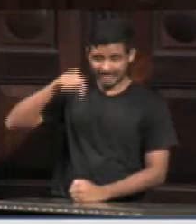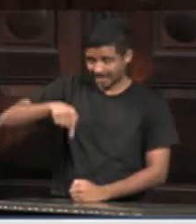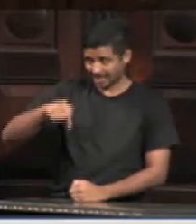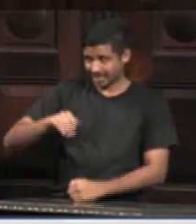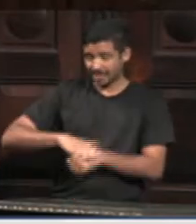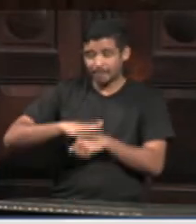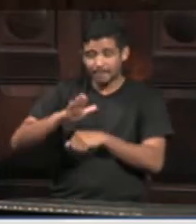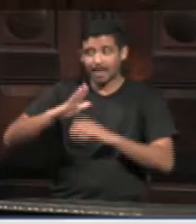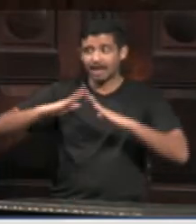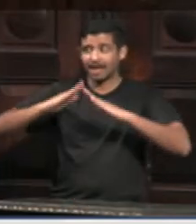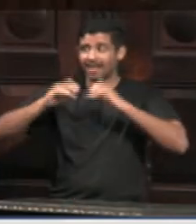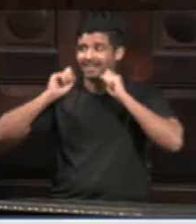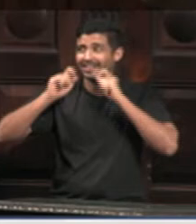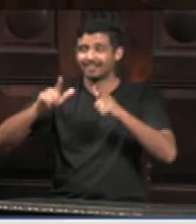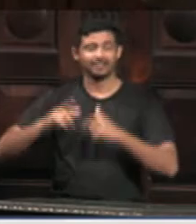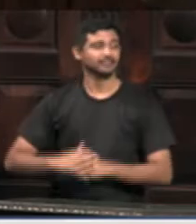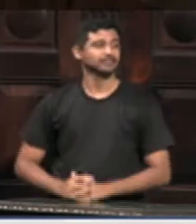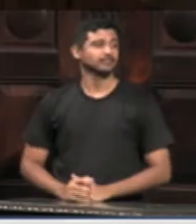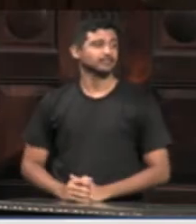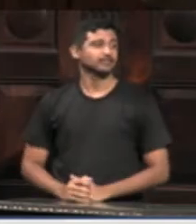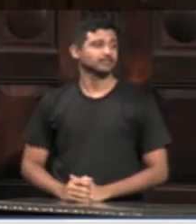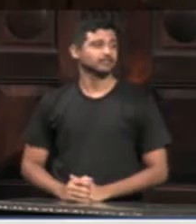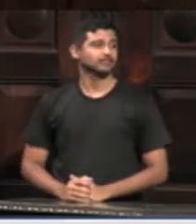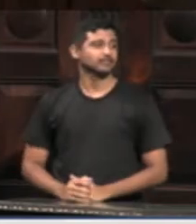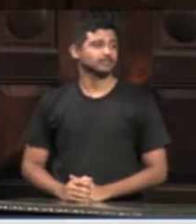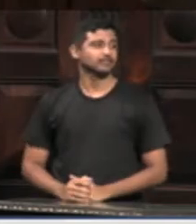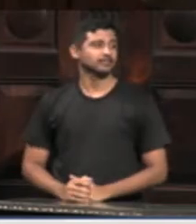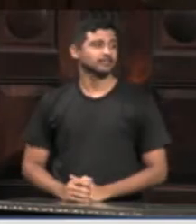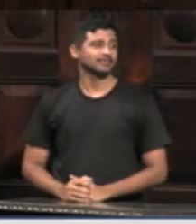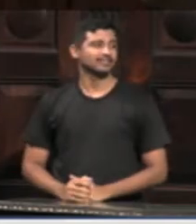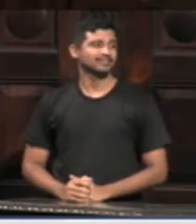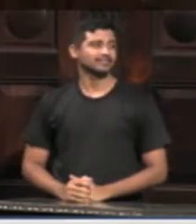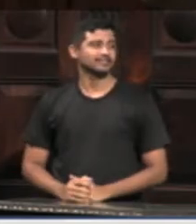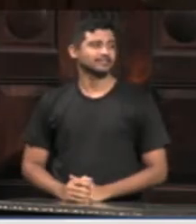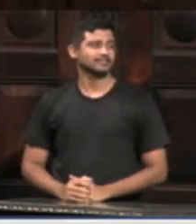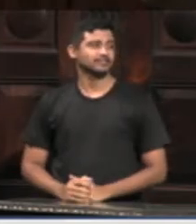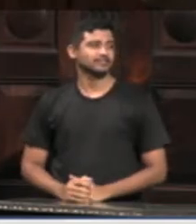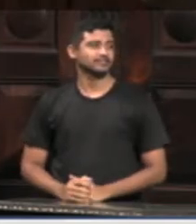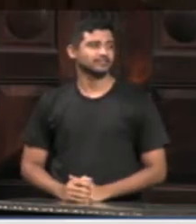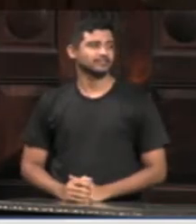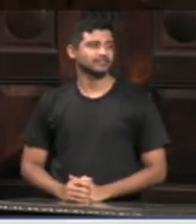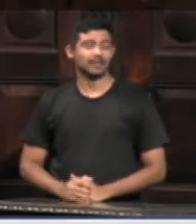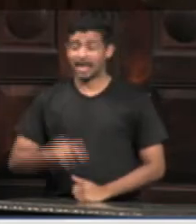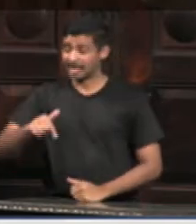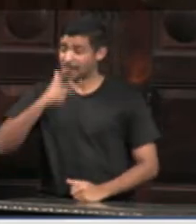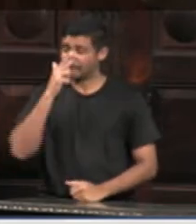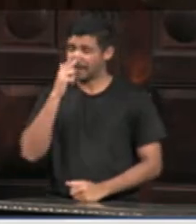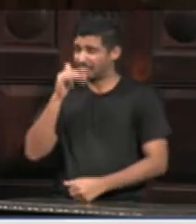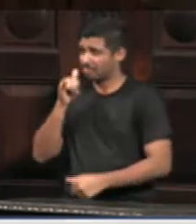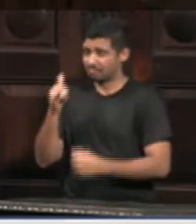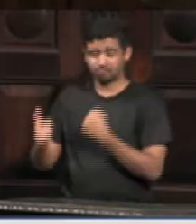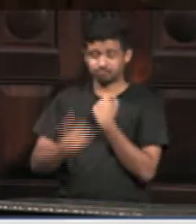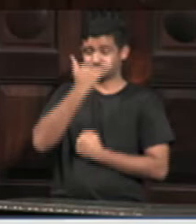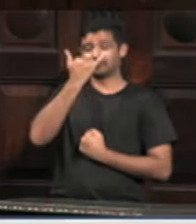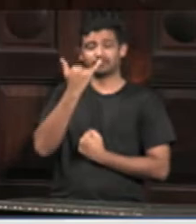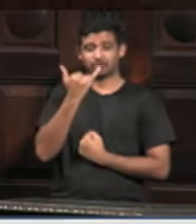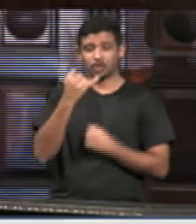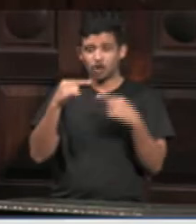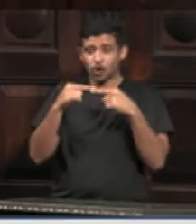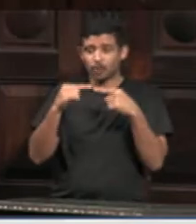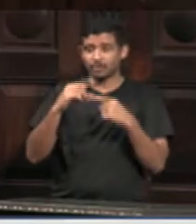Casa, tomara que eu esteja cometendo um ledo engano, é o